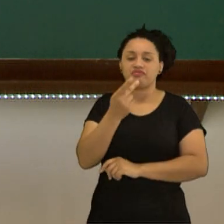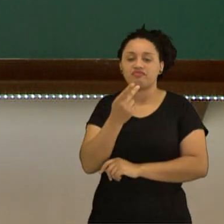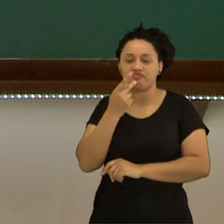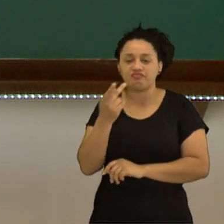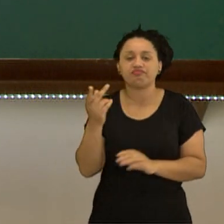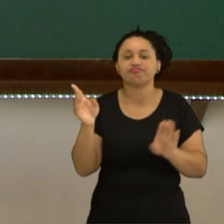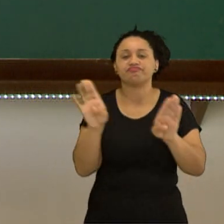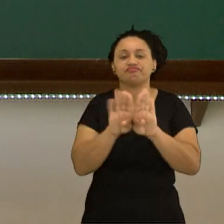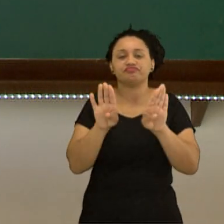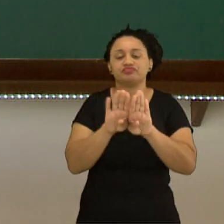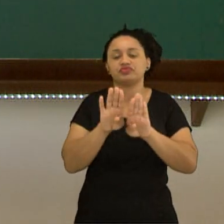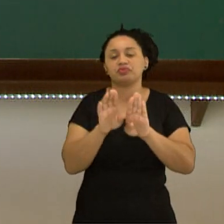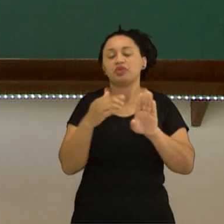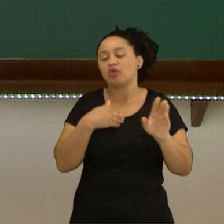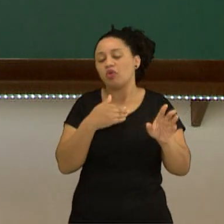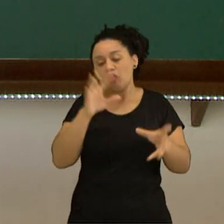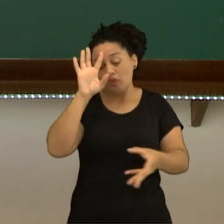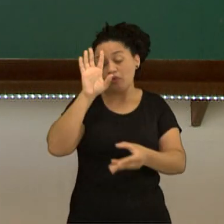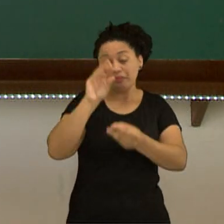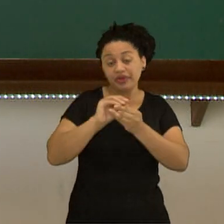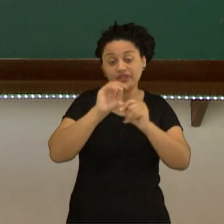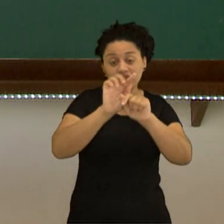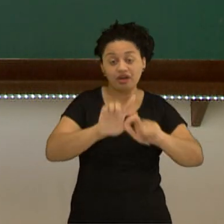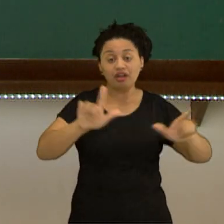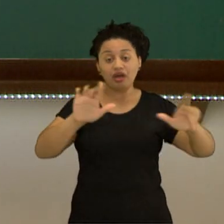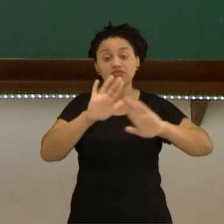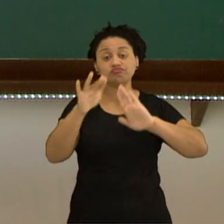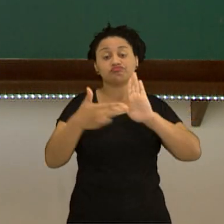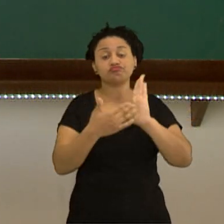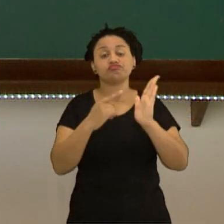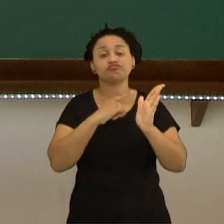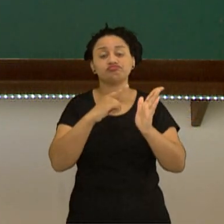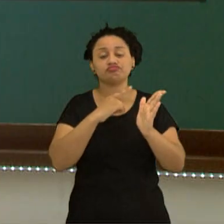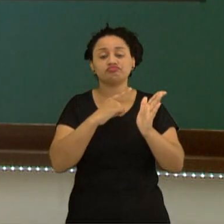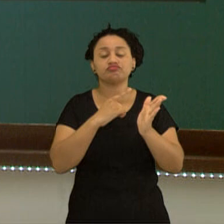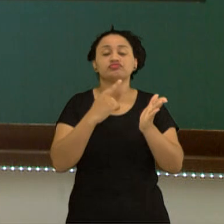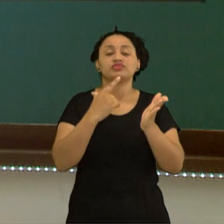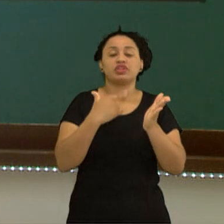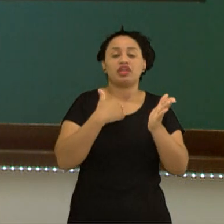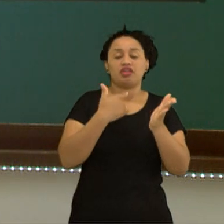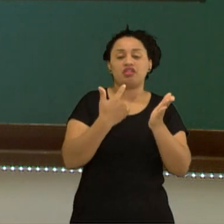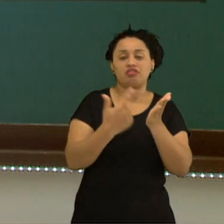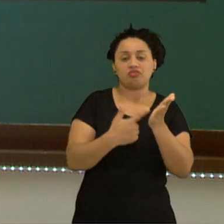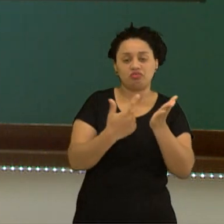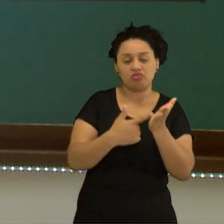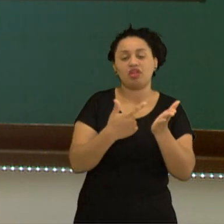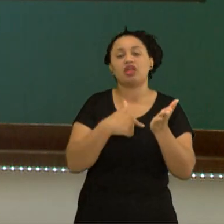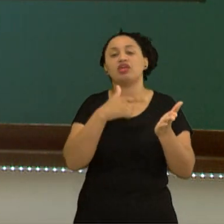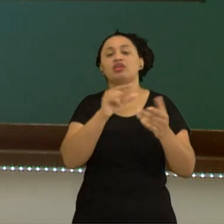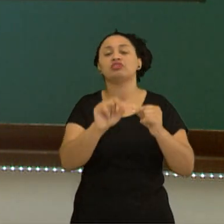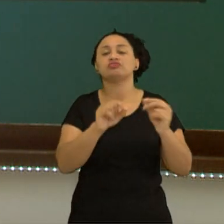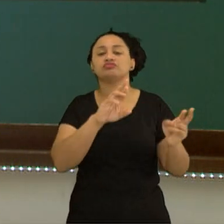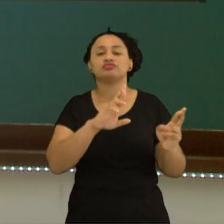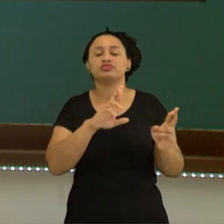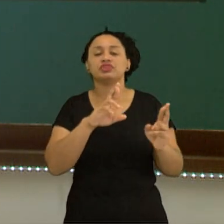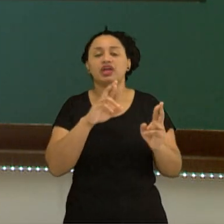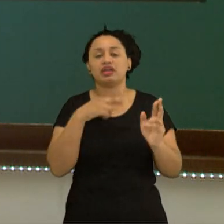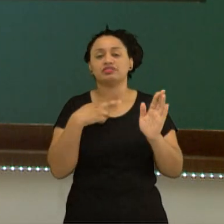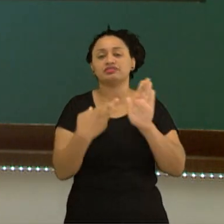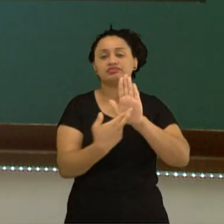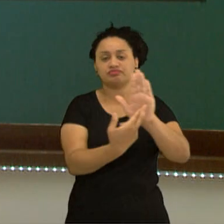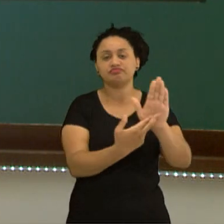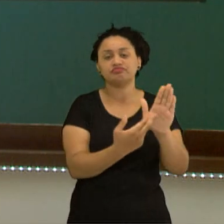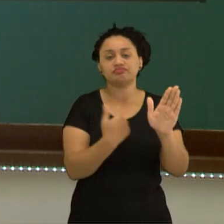as intertextualidades que encontramos em diversos meios no nosso dia a dia, as referências, como ela cita.